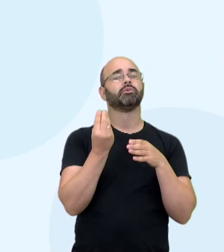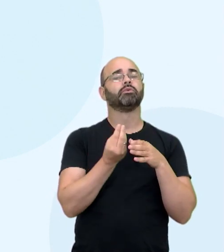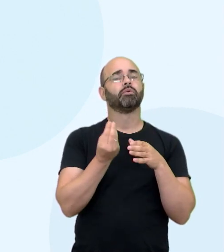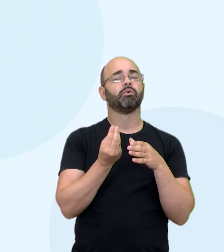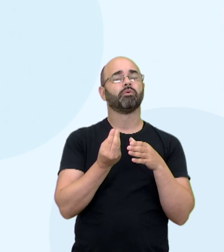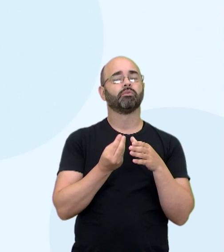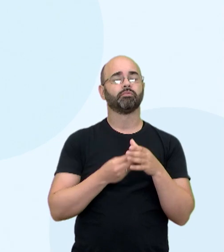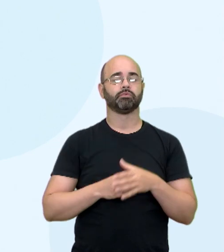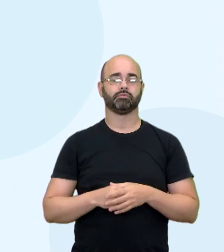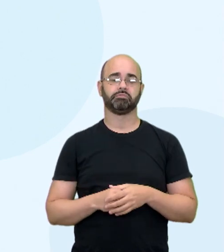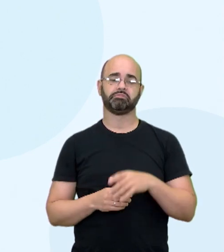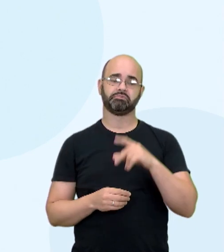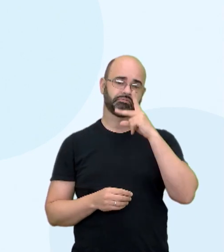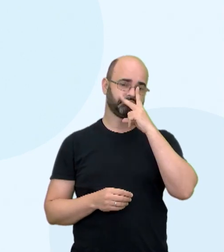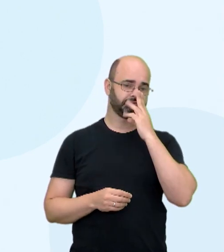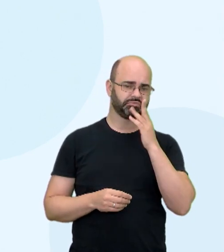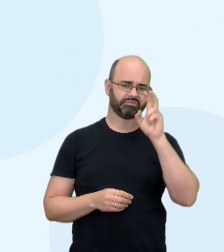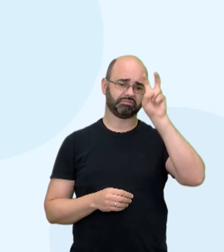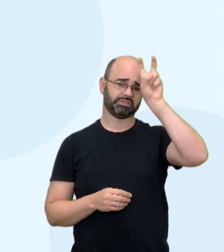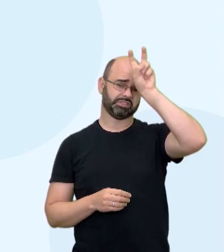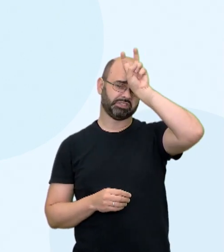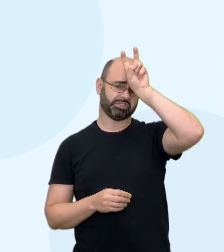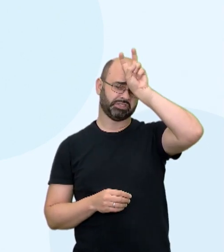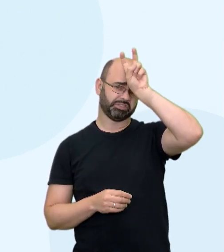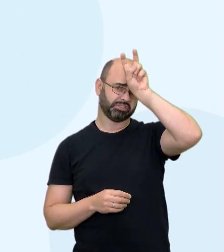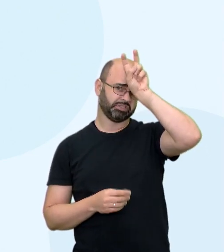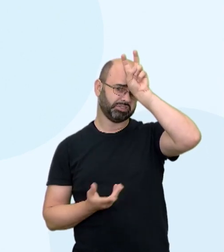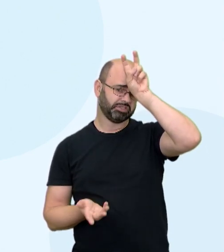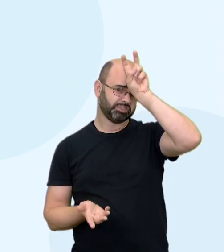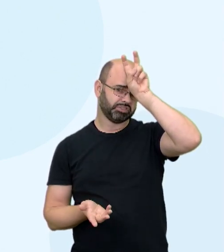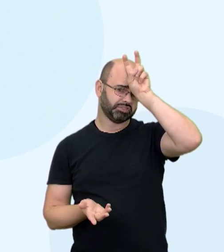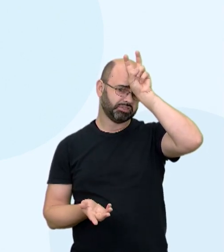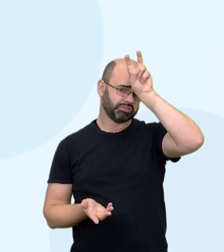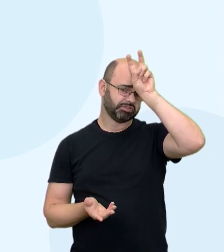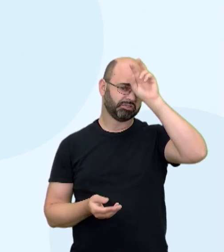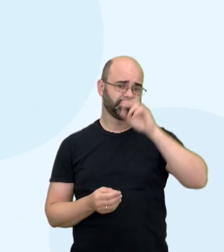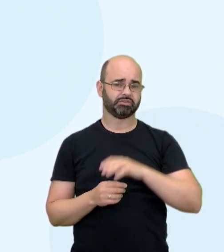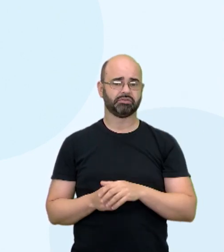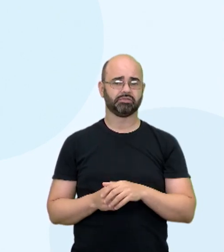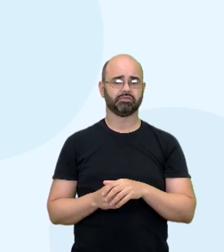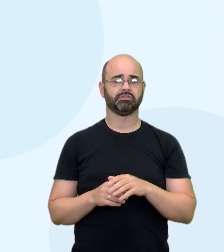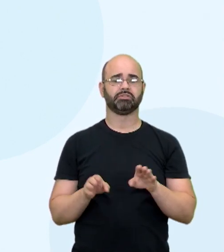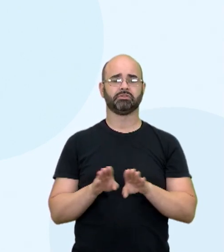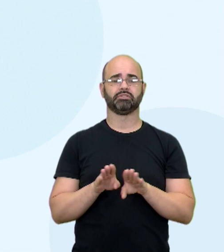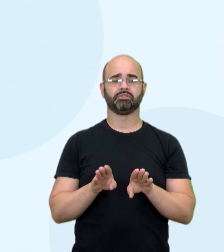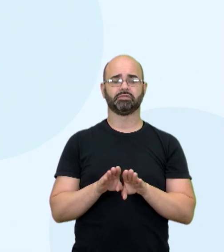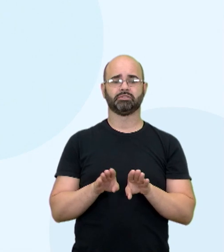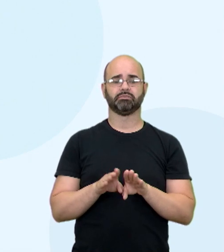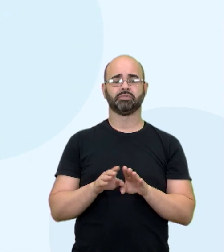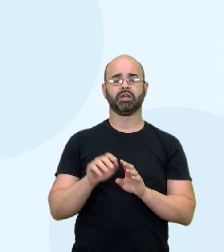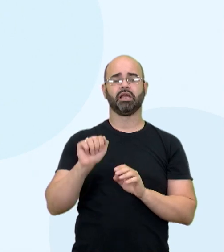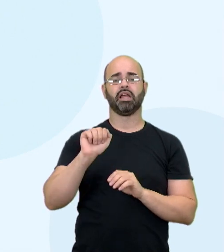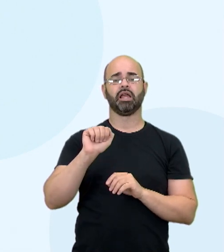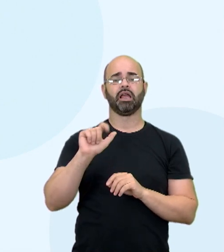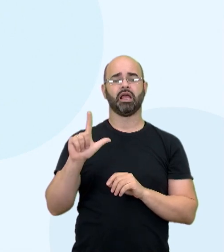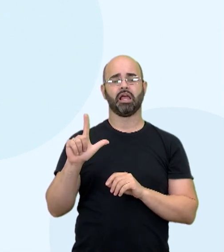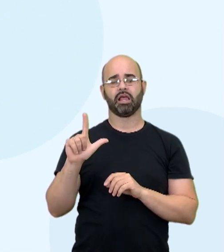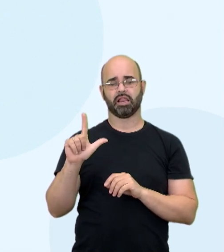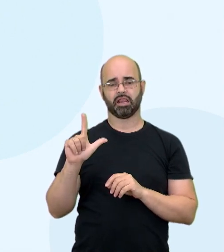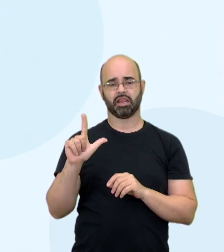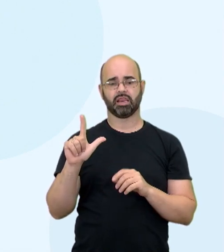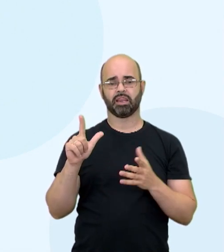Parece referir-se ao Egito, e o artigo definido árabe al, dando alquimia,